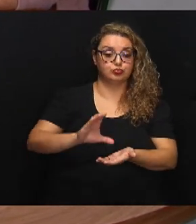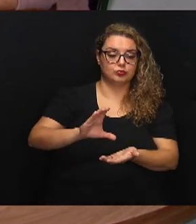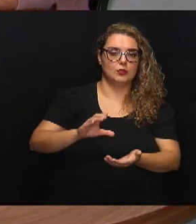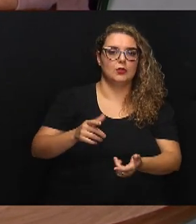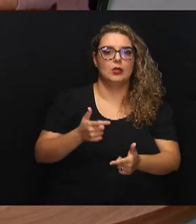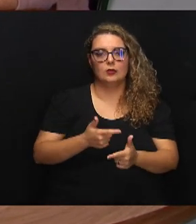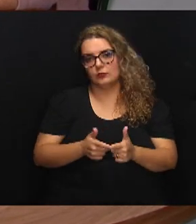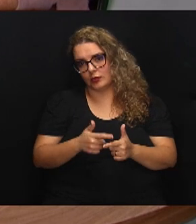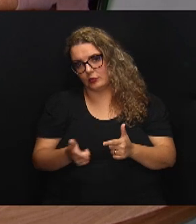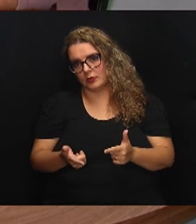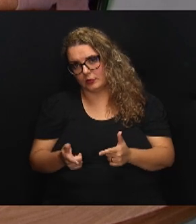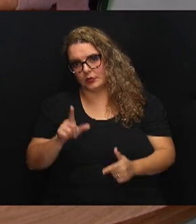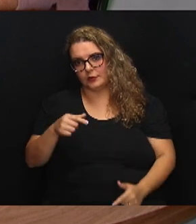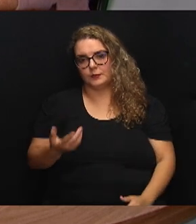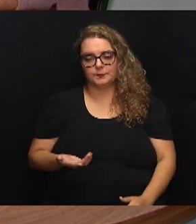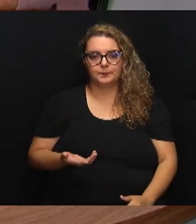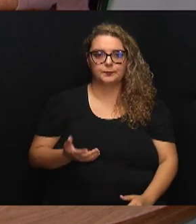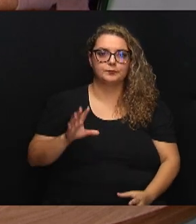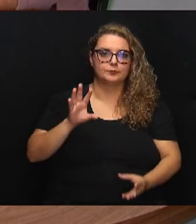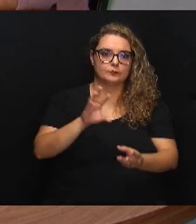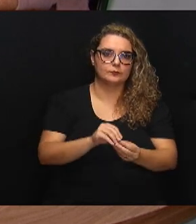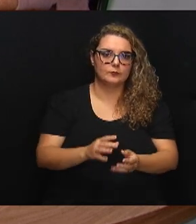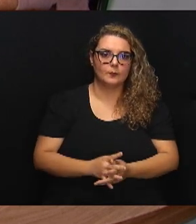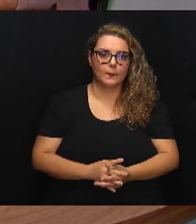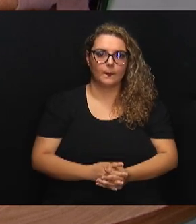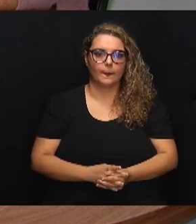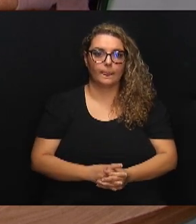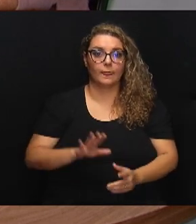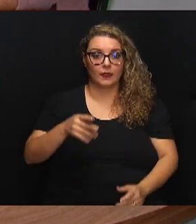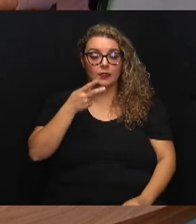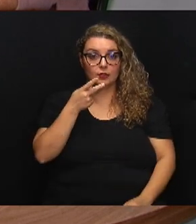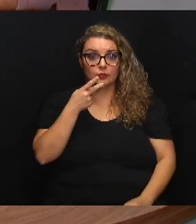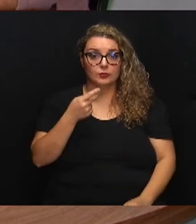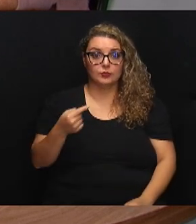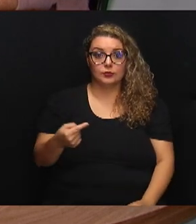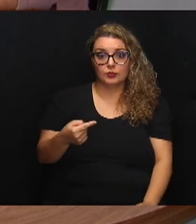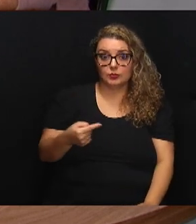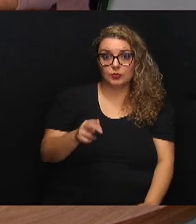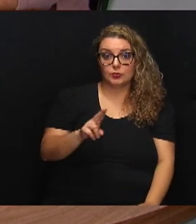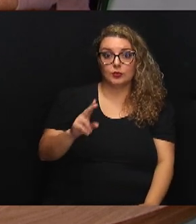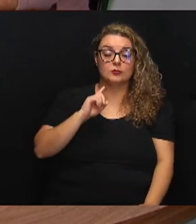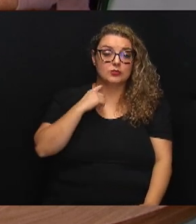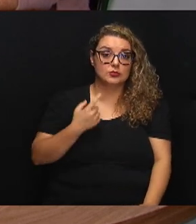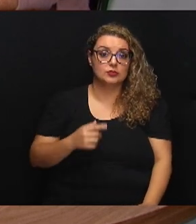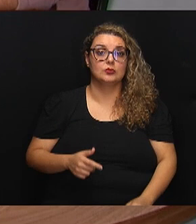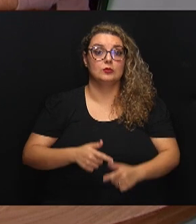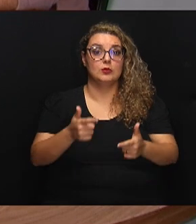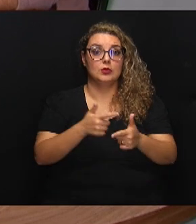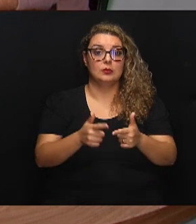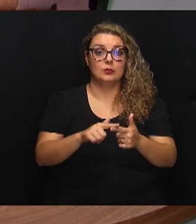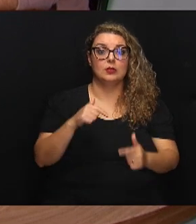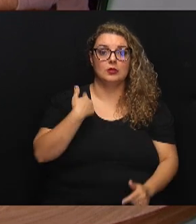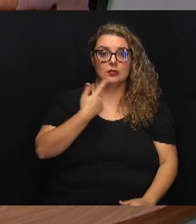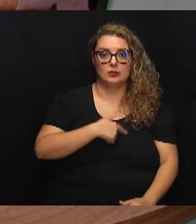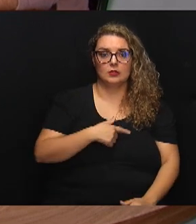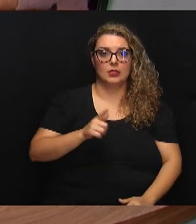que até é bom a gente, para concluir, quando a gente fala da questão do negativado, nome sujo, o maior problema nosso é a nossa